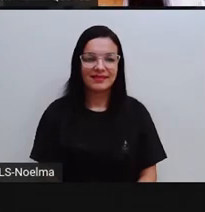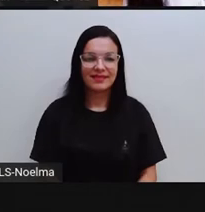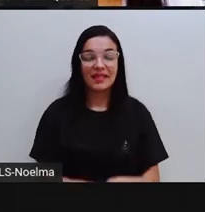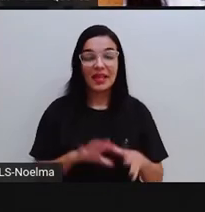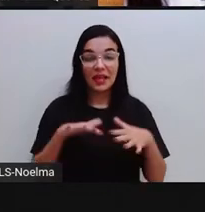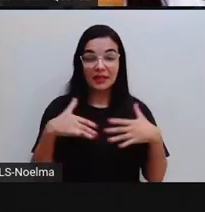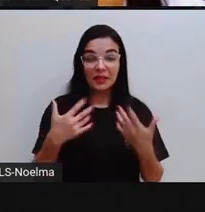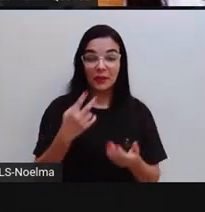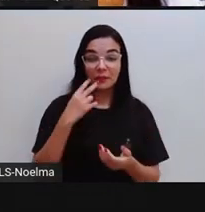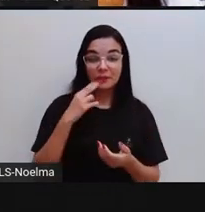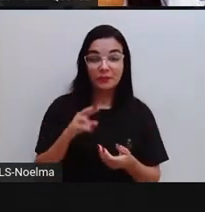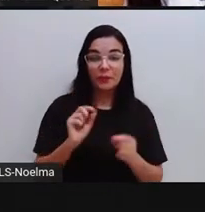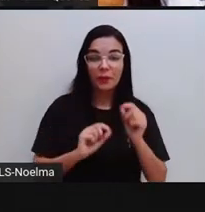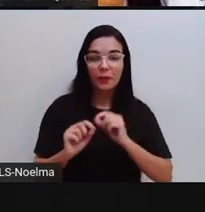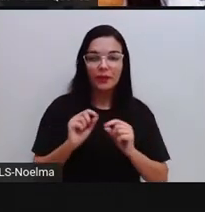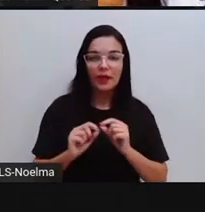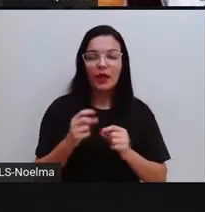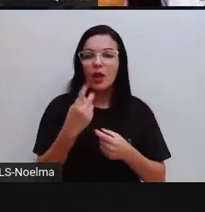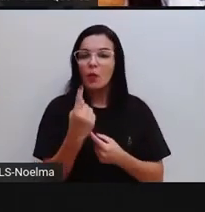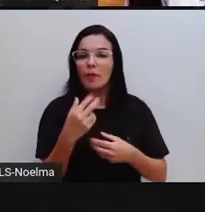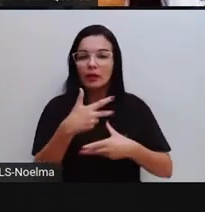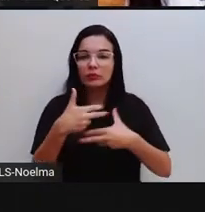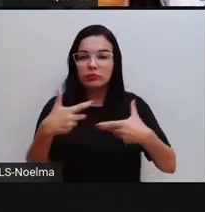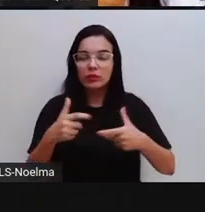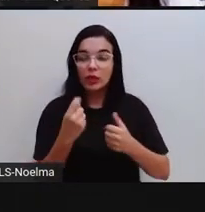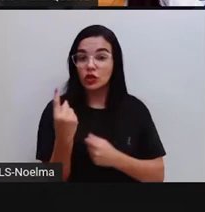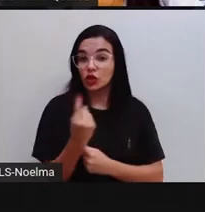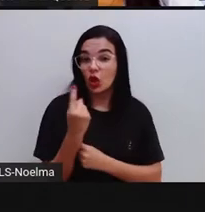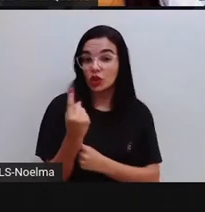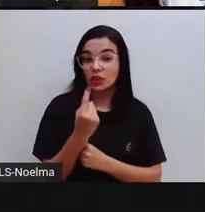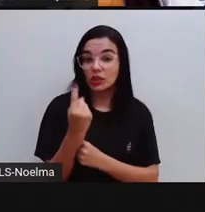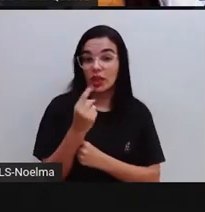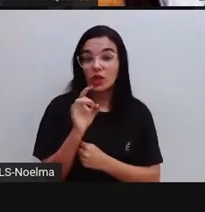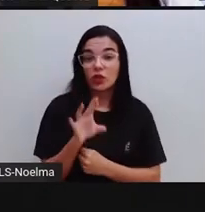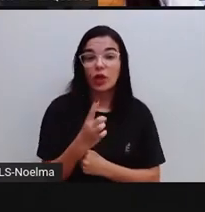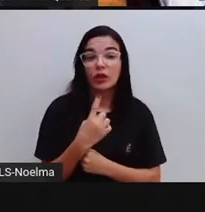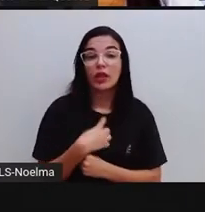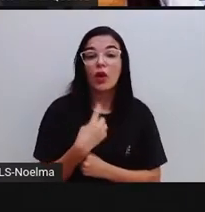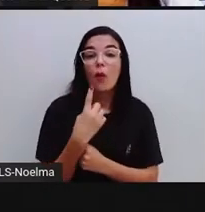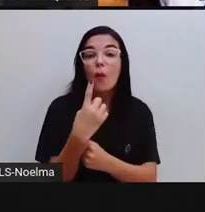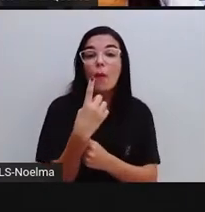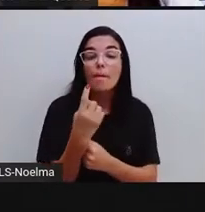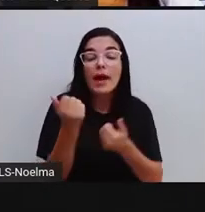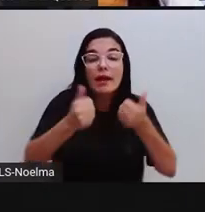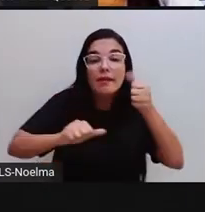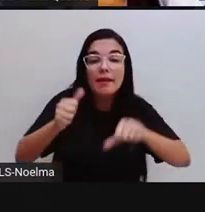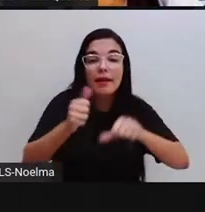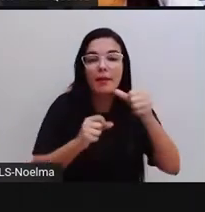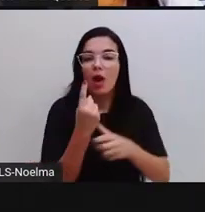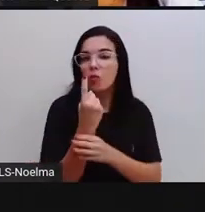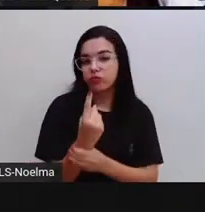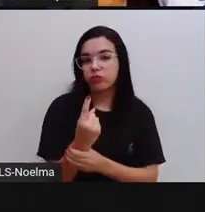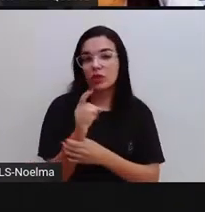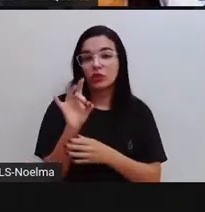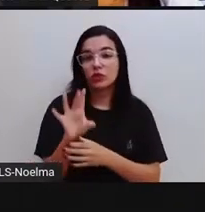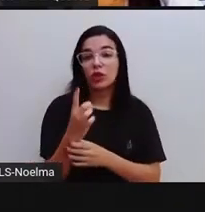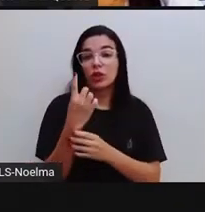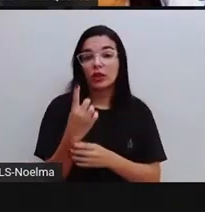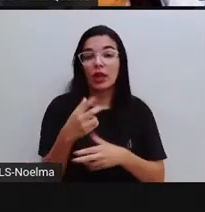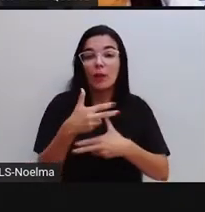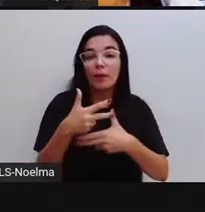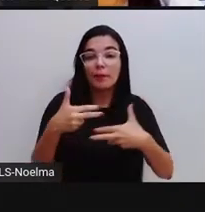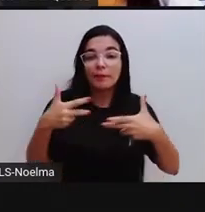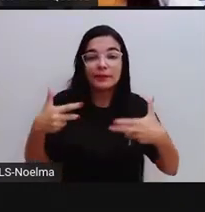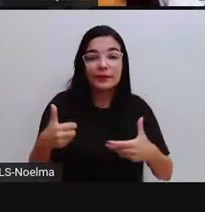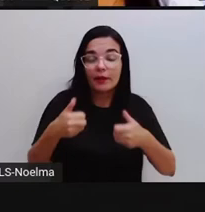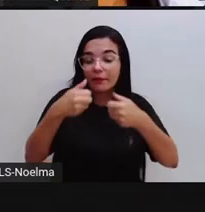Uma substância pura é formada por um único tipo, né, de espécie química, ou seja, sua composição e